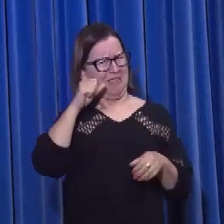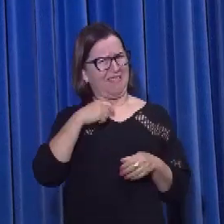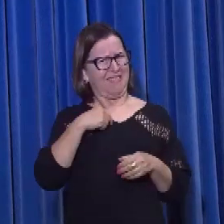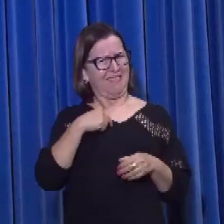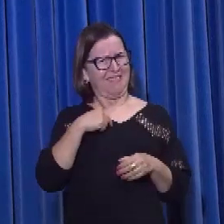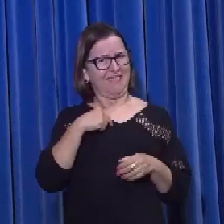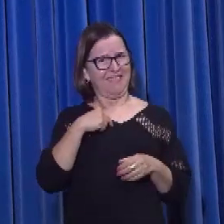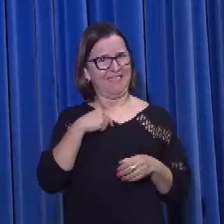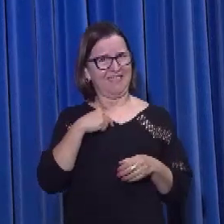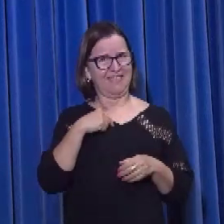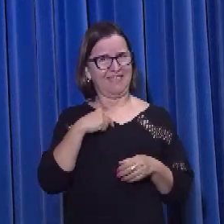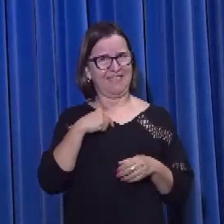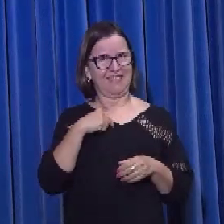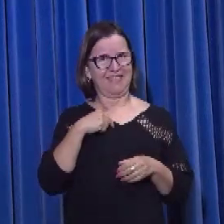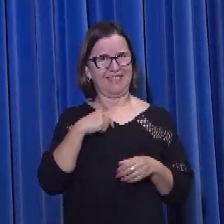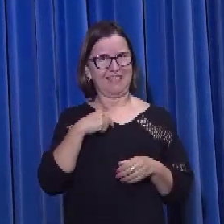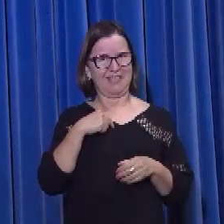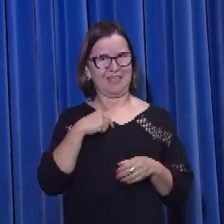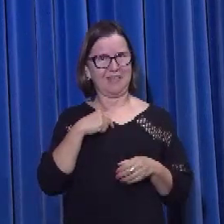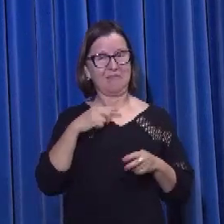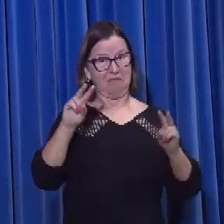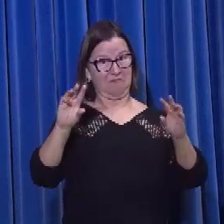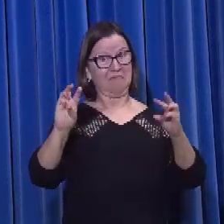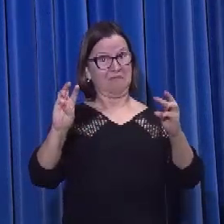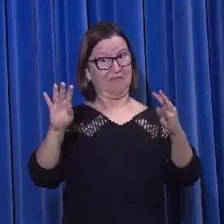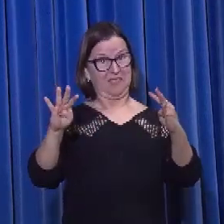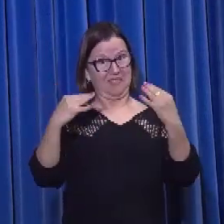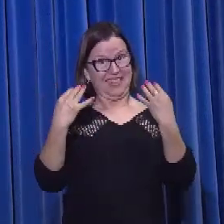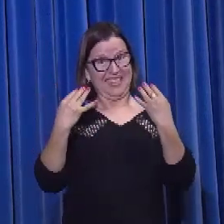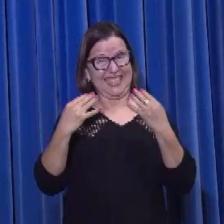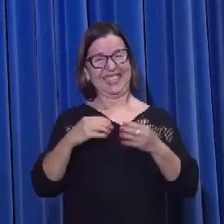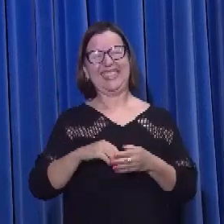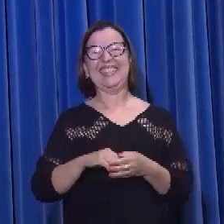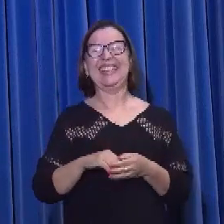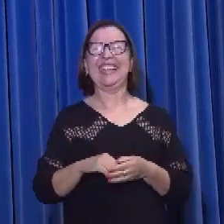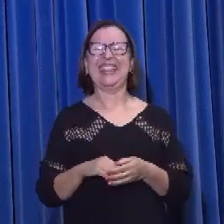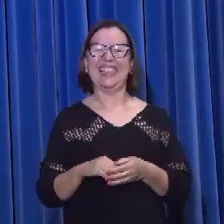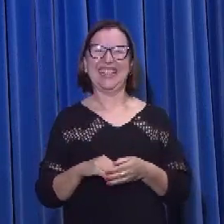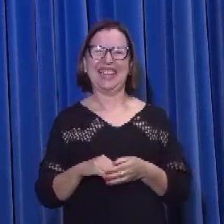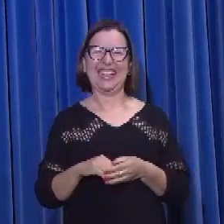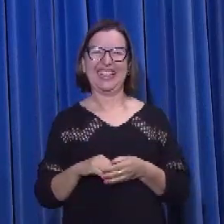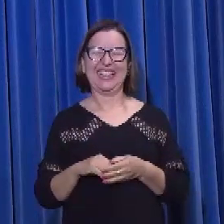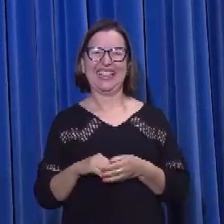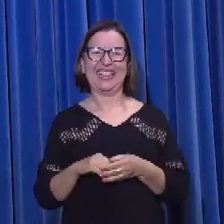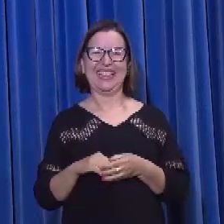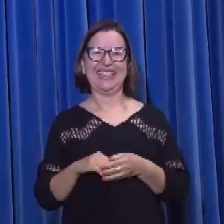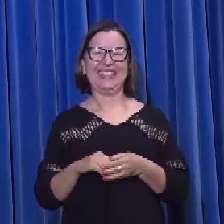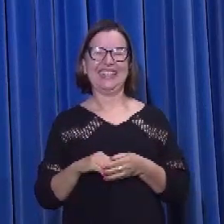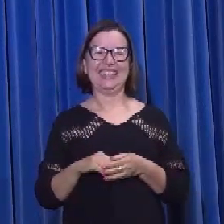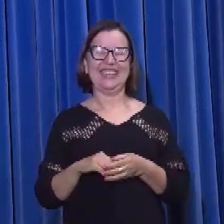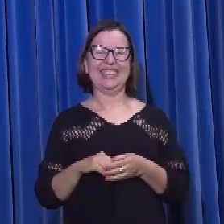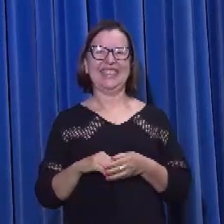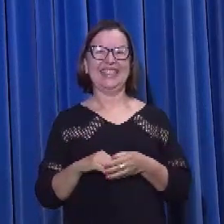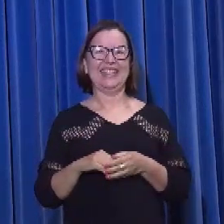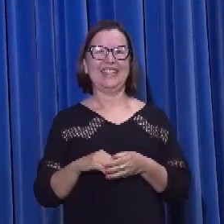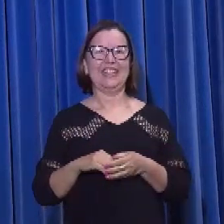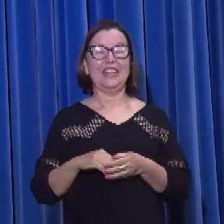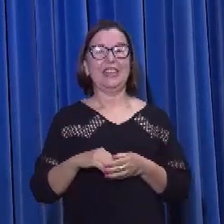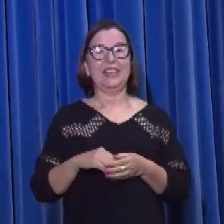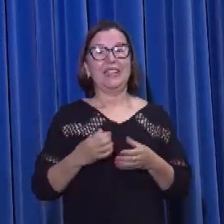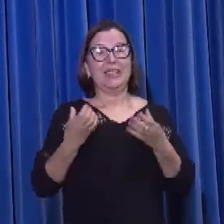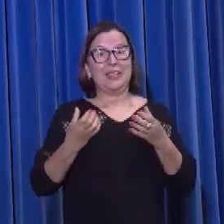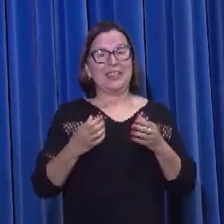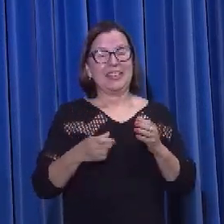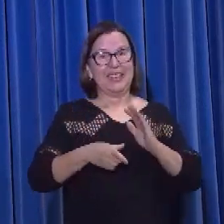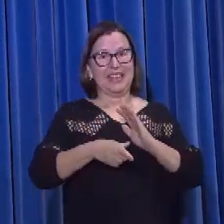Todos estão conseguindo enxergar? Veja que enxergar e ver é uma necessidade do ser humano. Eu queria,